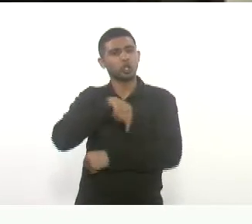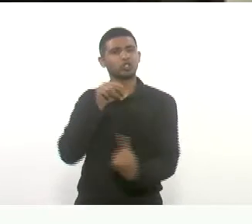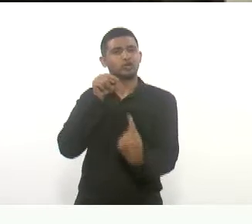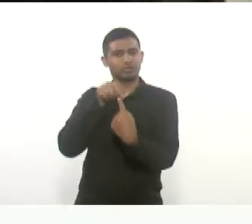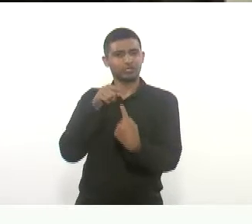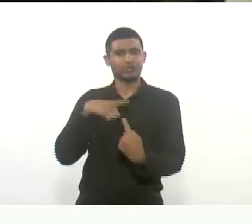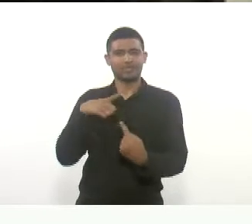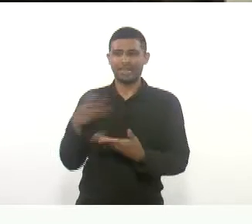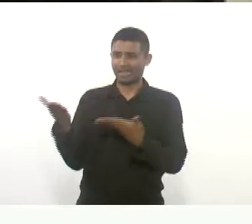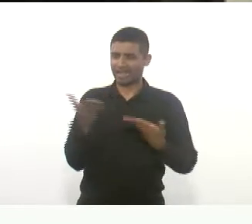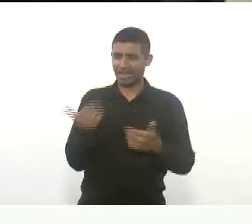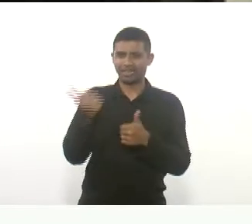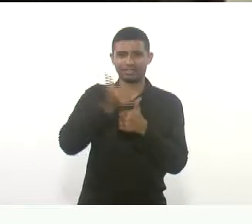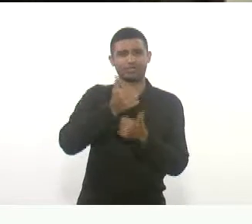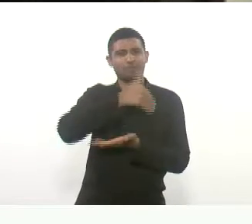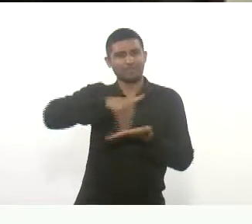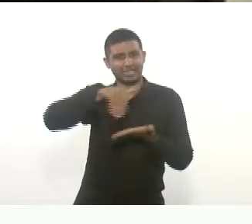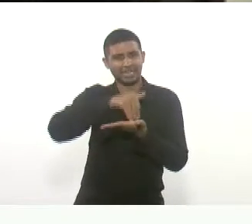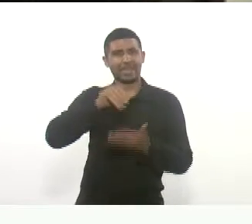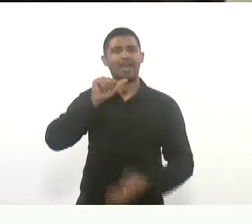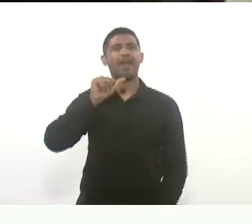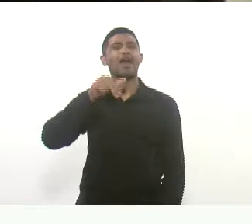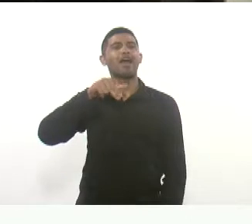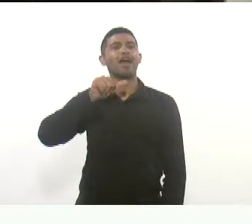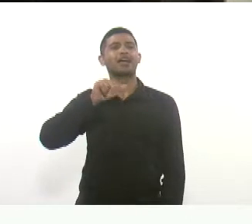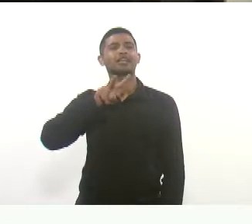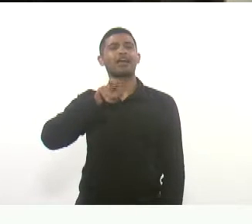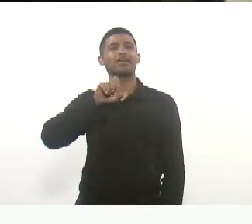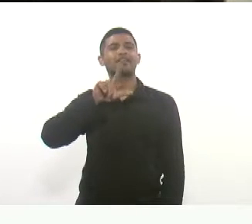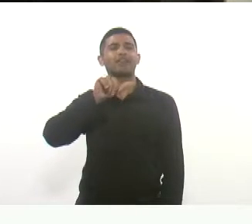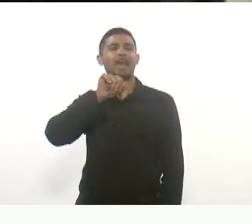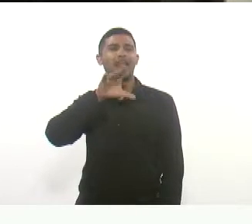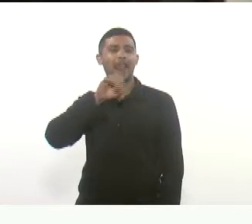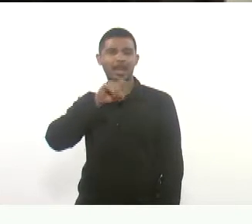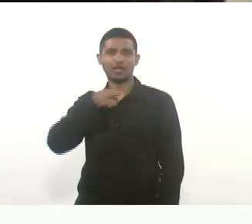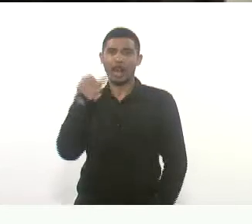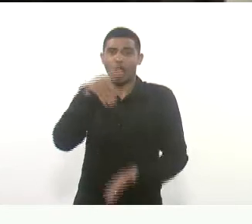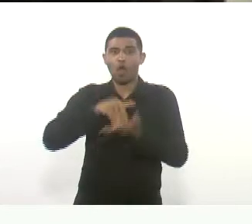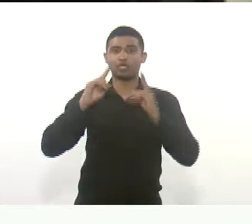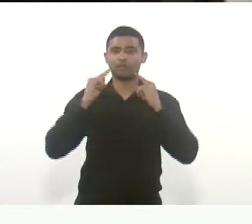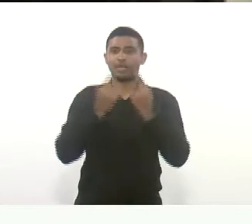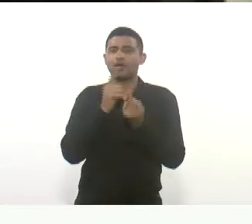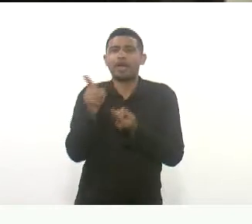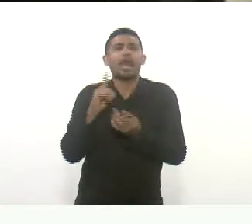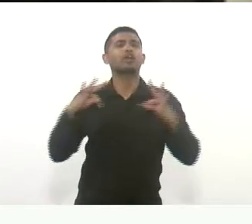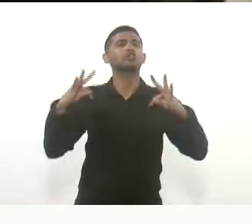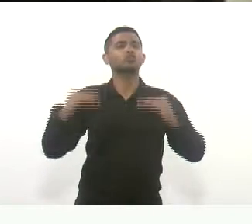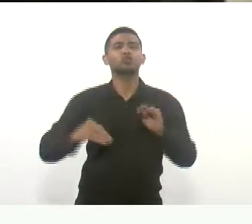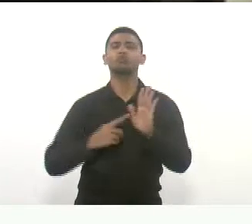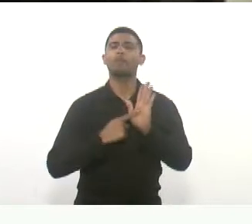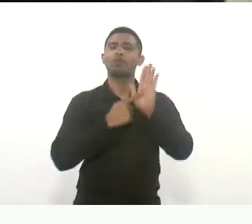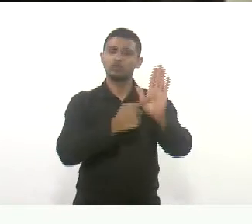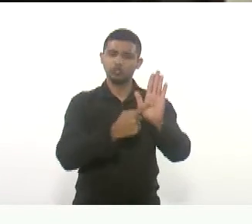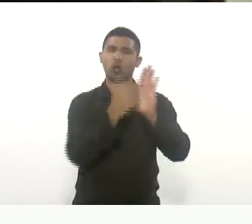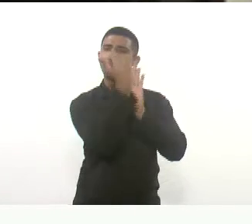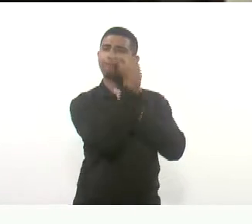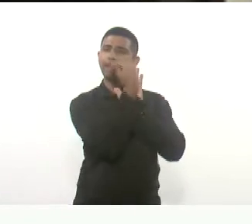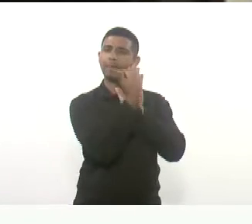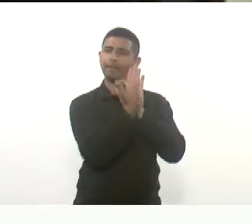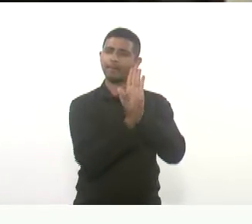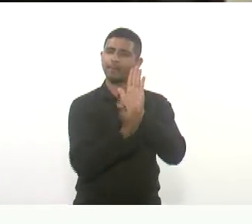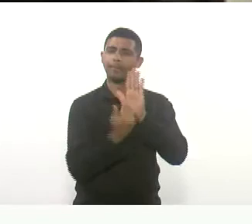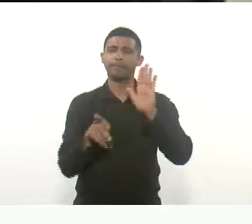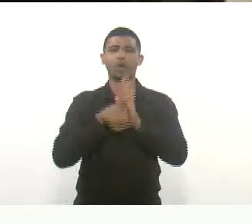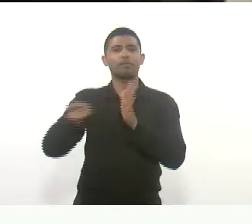Recebemos a subsecretária Ana Velasco na nossa última reunião, em que ela pôde apresentar todo o cronograma da Secretaria